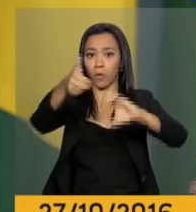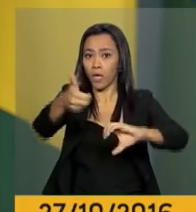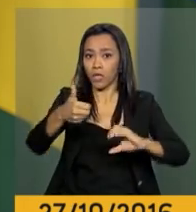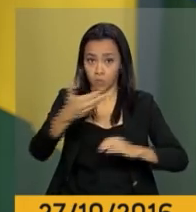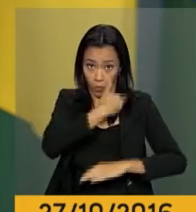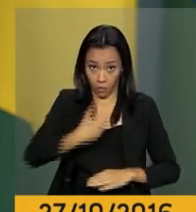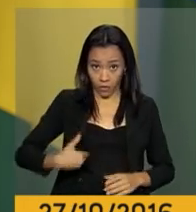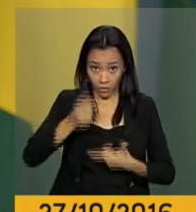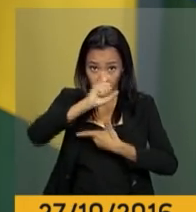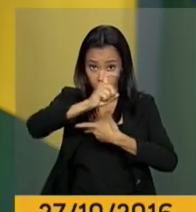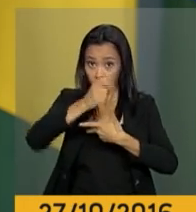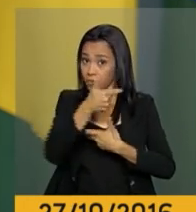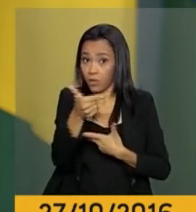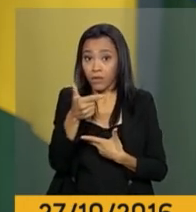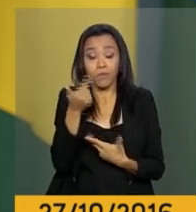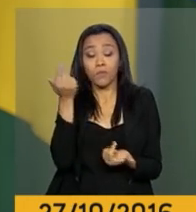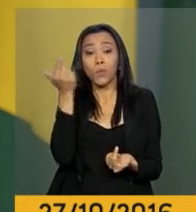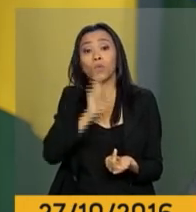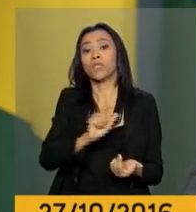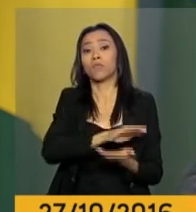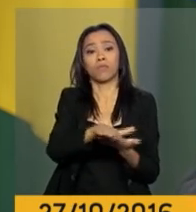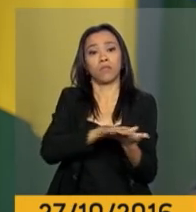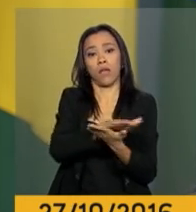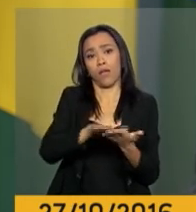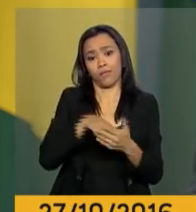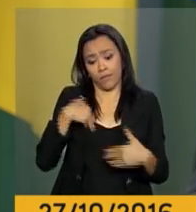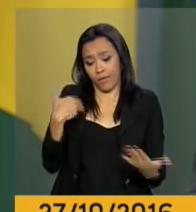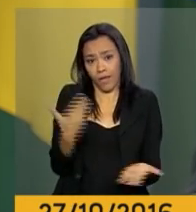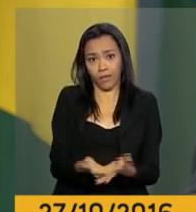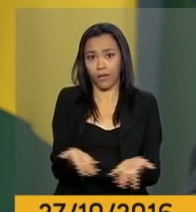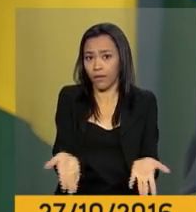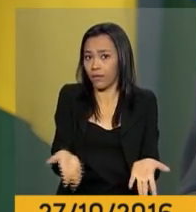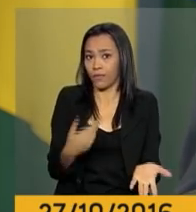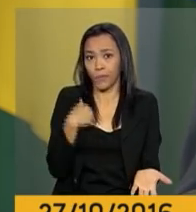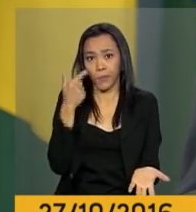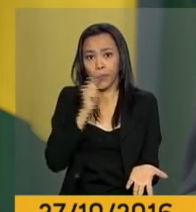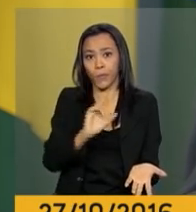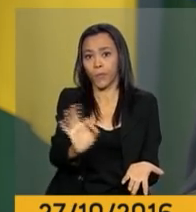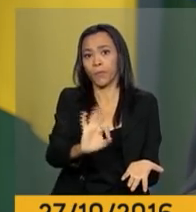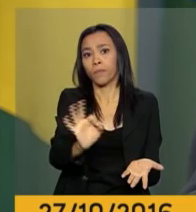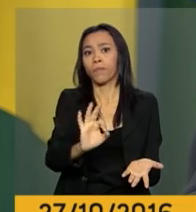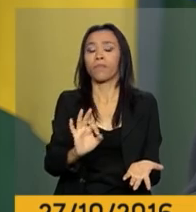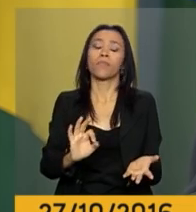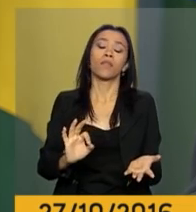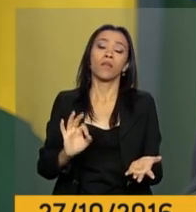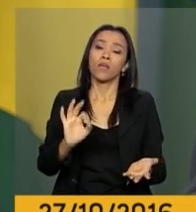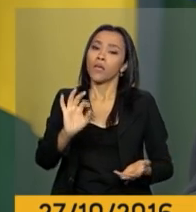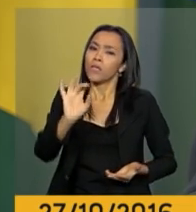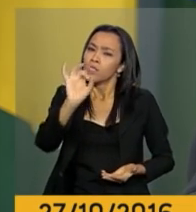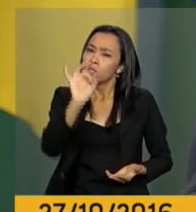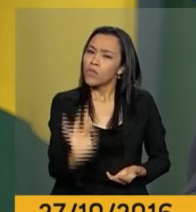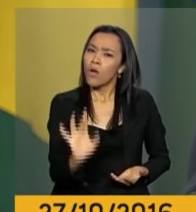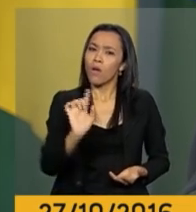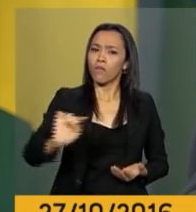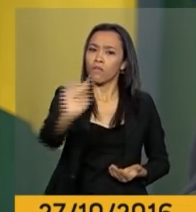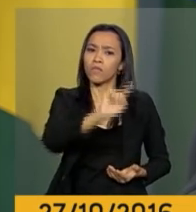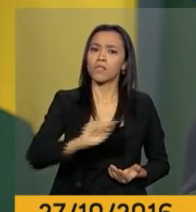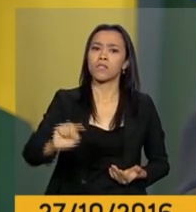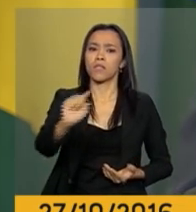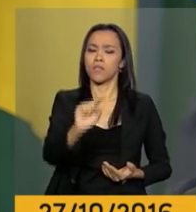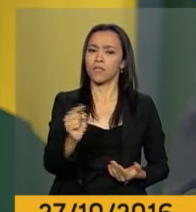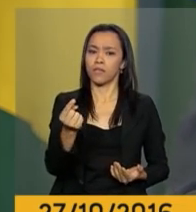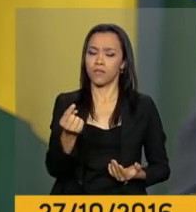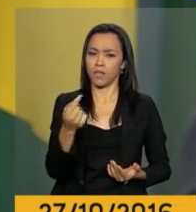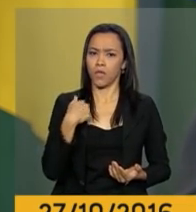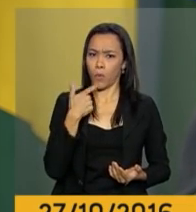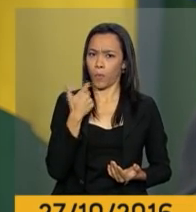conseguiremos chegar a lugar nenhum, e muito menos aqui. Basta verificar, e eu